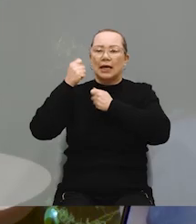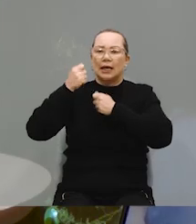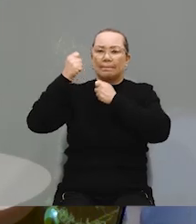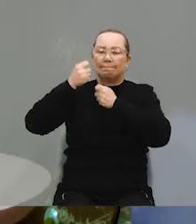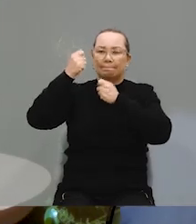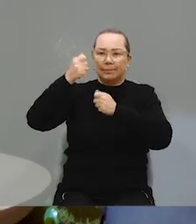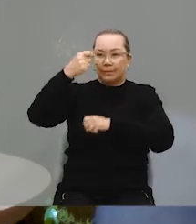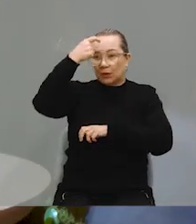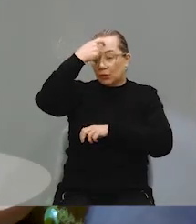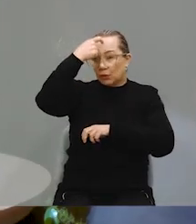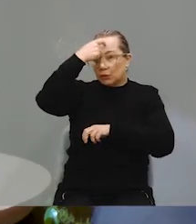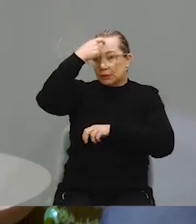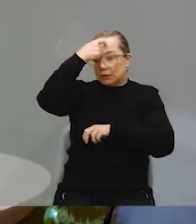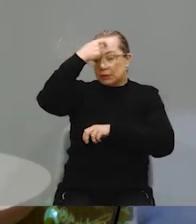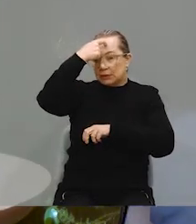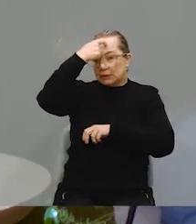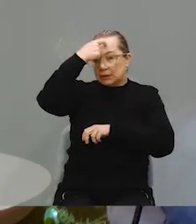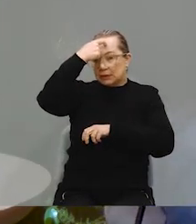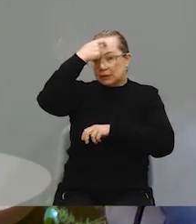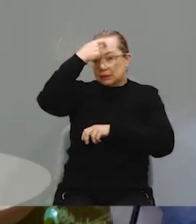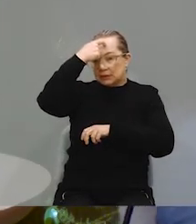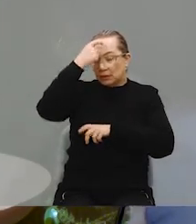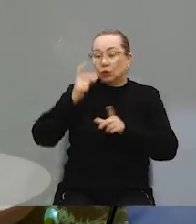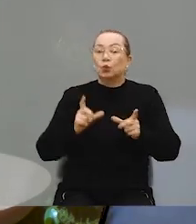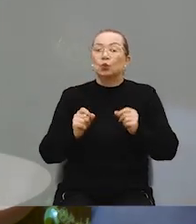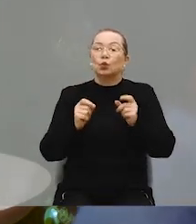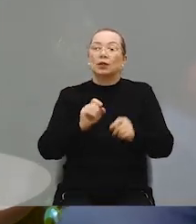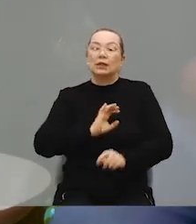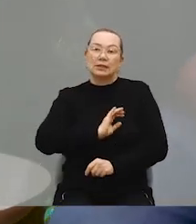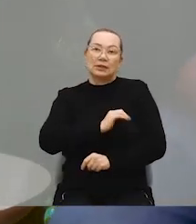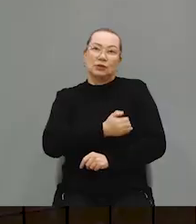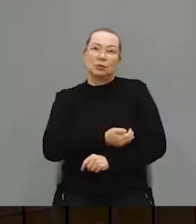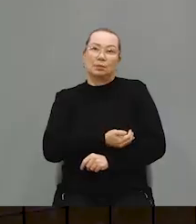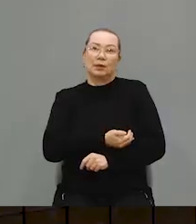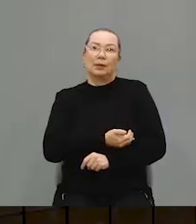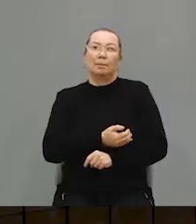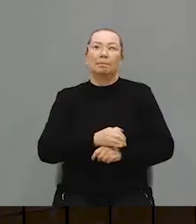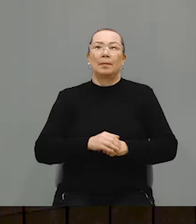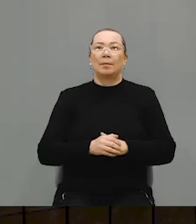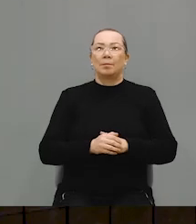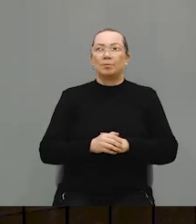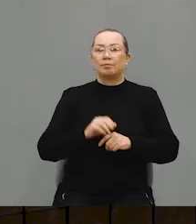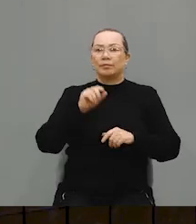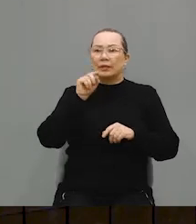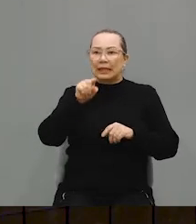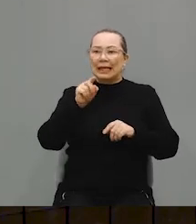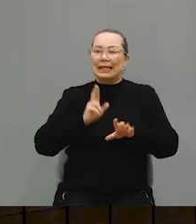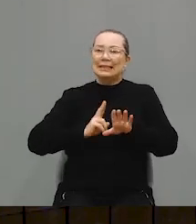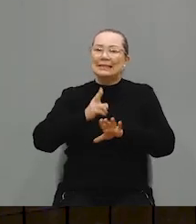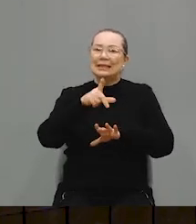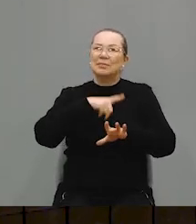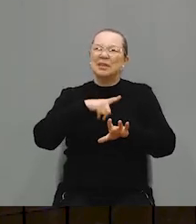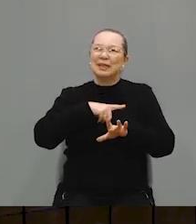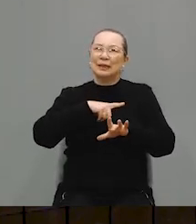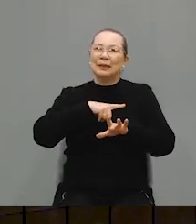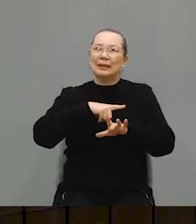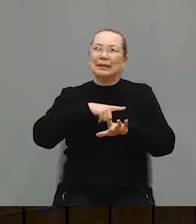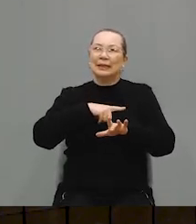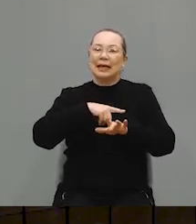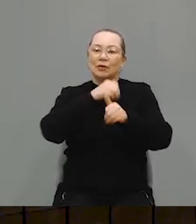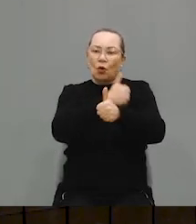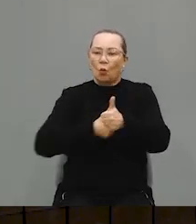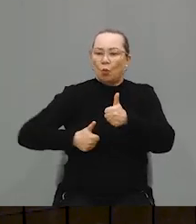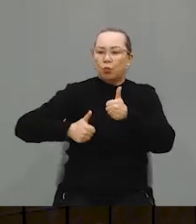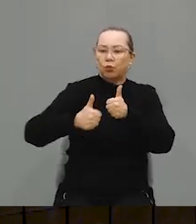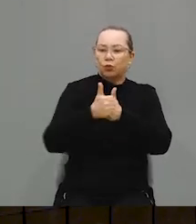de conscientização contra o câncer de mama. E ela sempre tem um viés de se salientar.